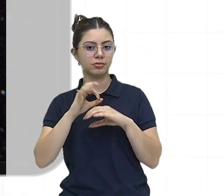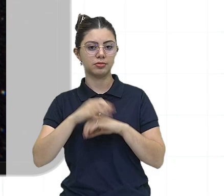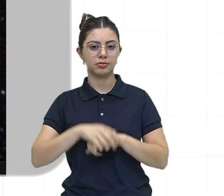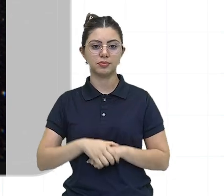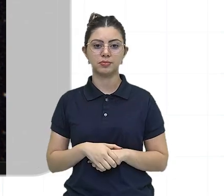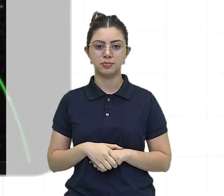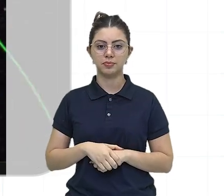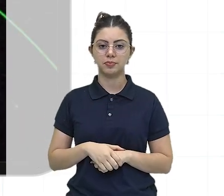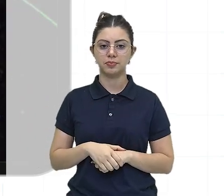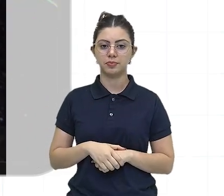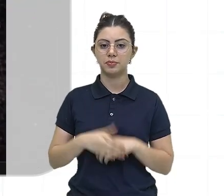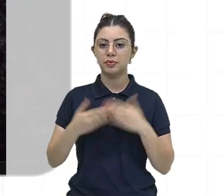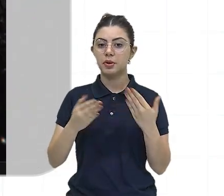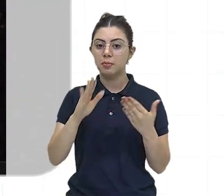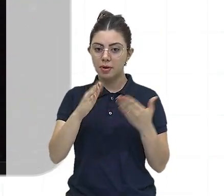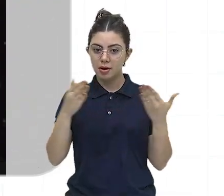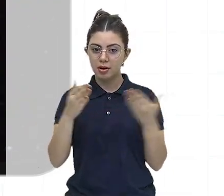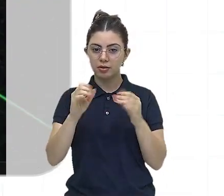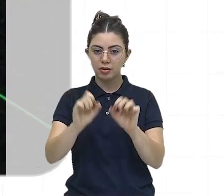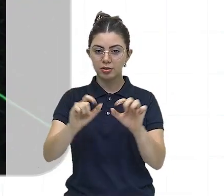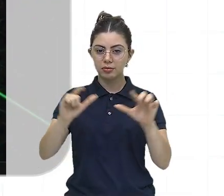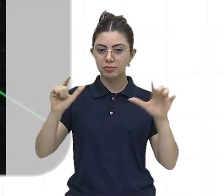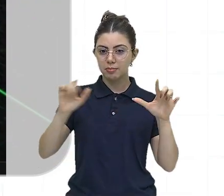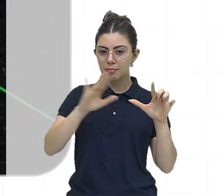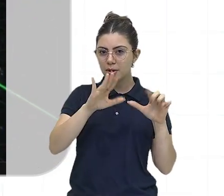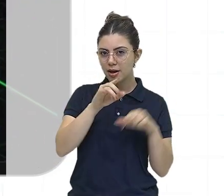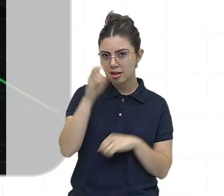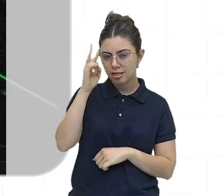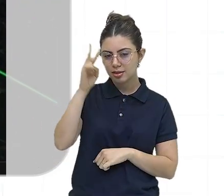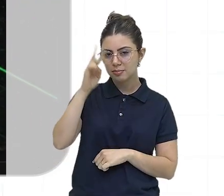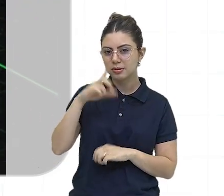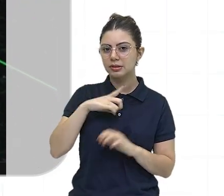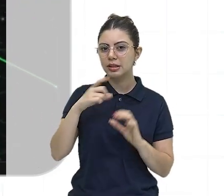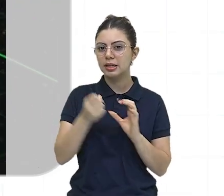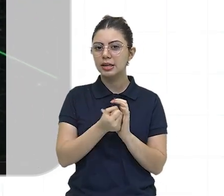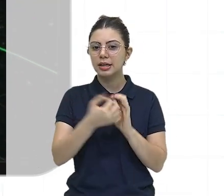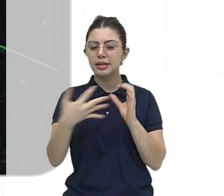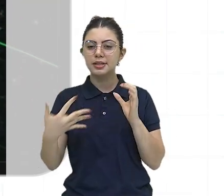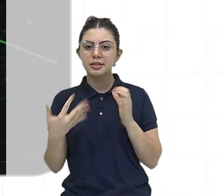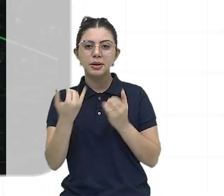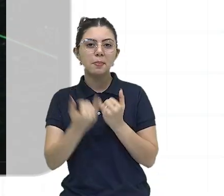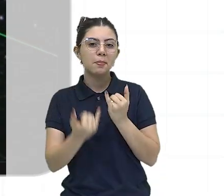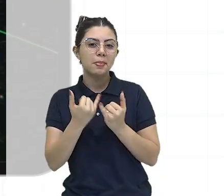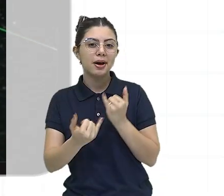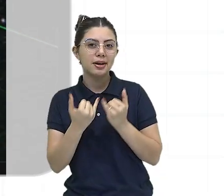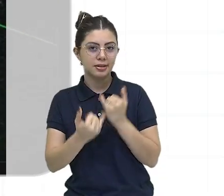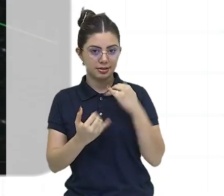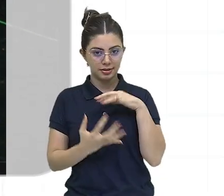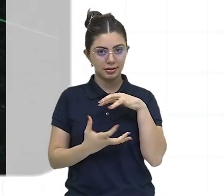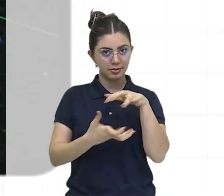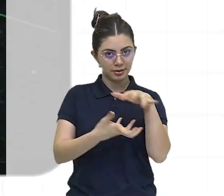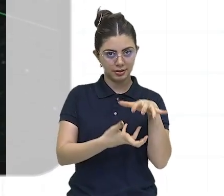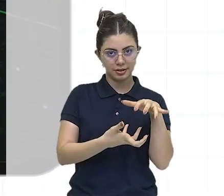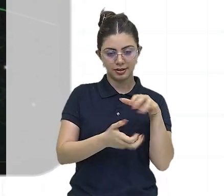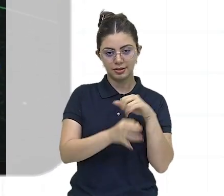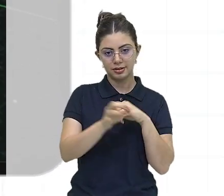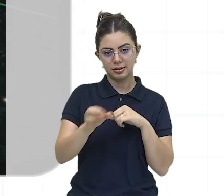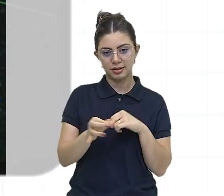ver Marte mais de perto, lembrando que ele tem características parecidas com a da Terra,